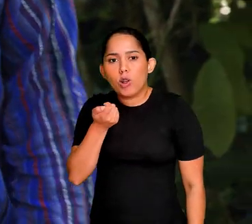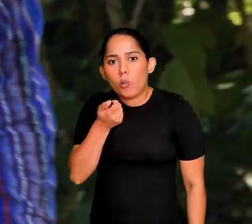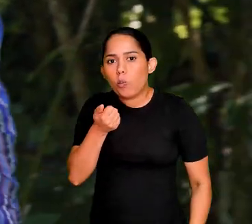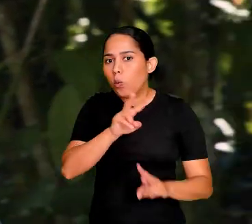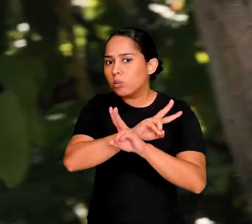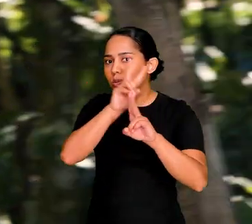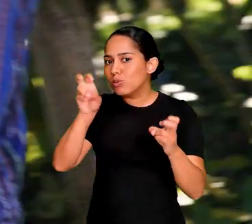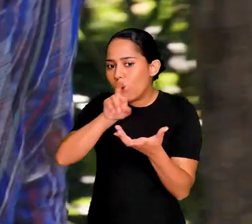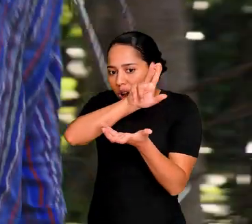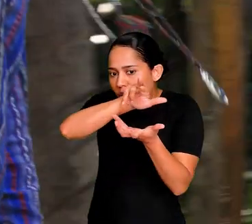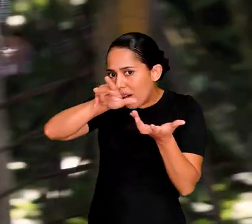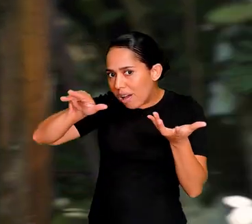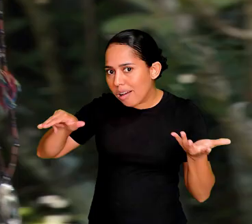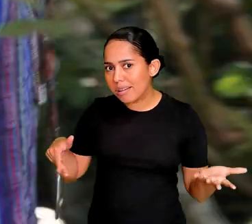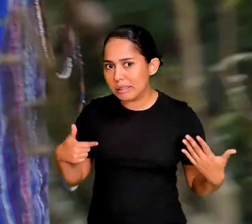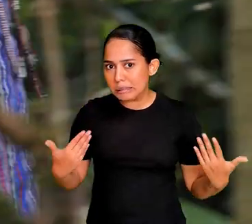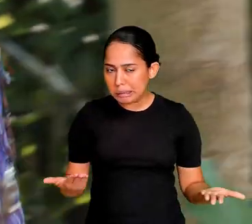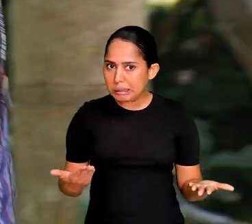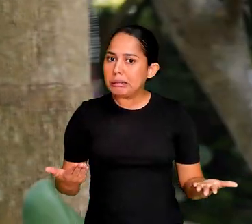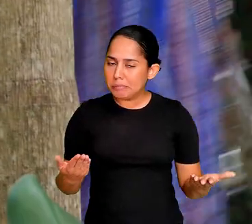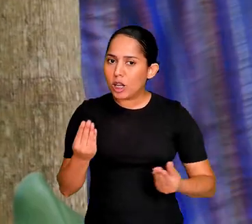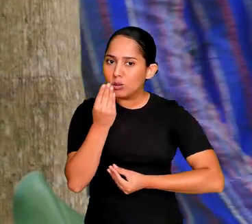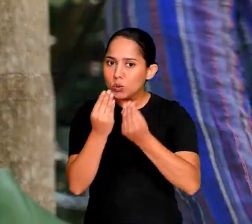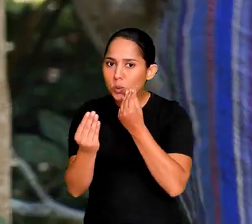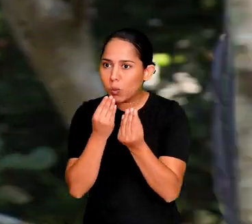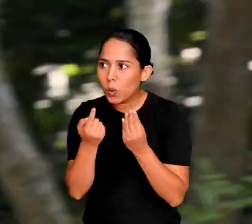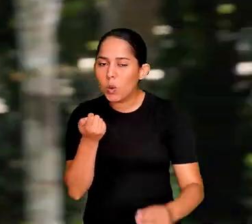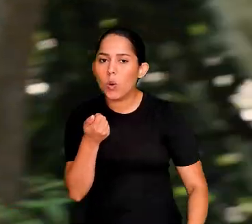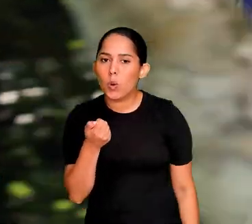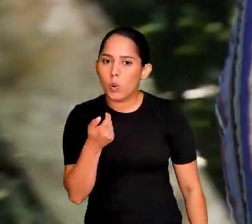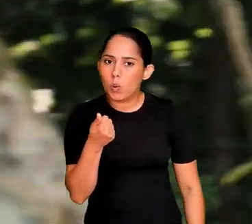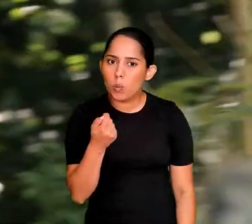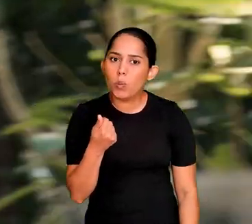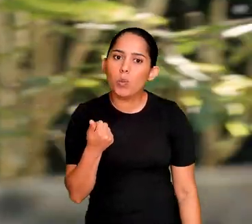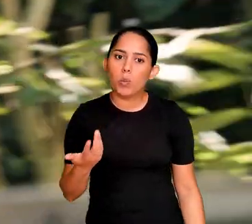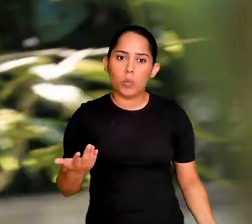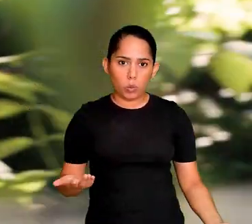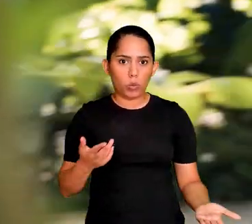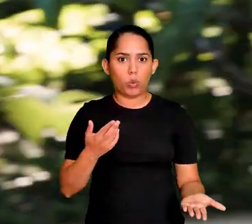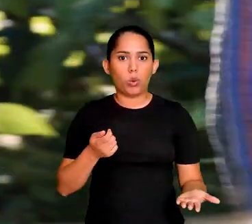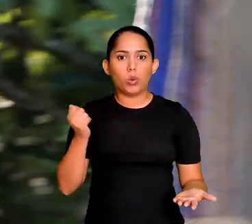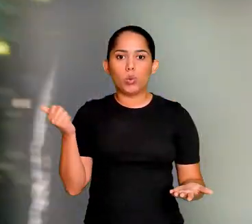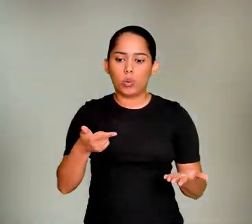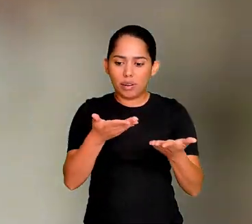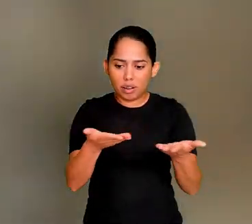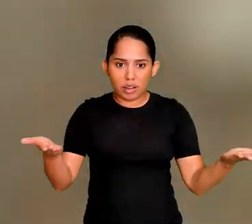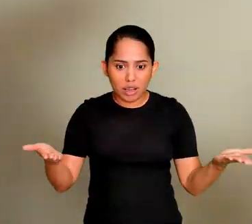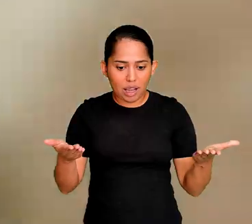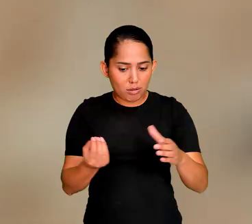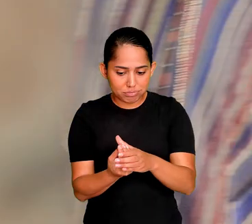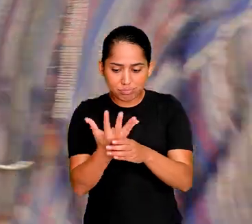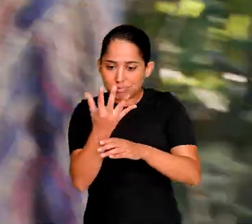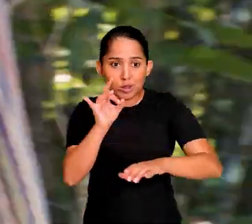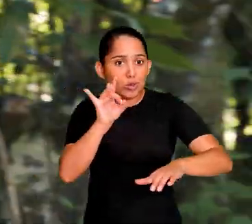conhece pouco da nossa própria biodiversidade e quanto a gente come muito pouco do que é daqui, do que cresce